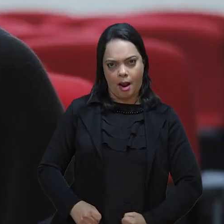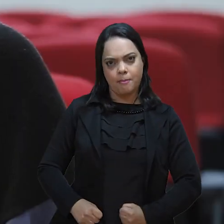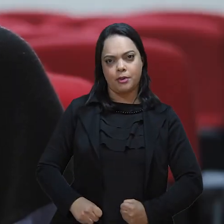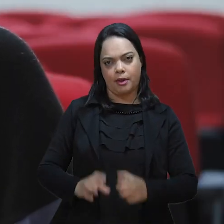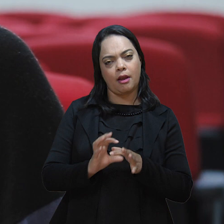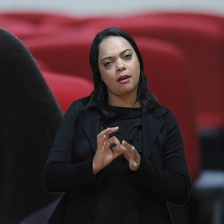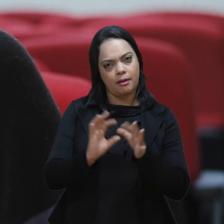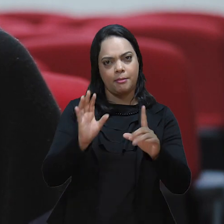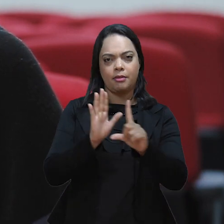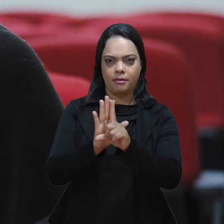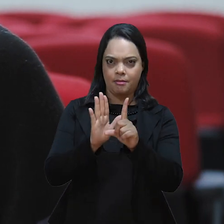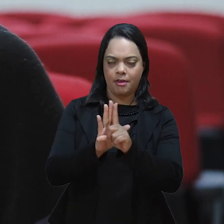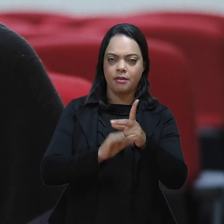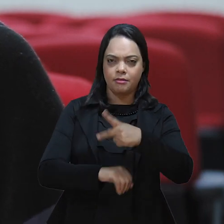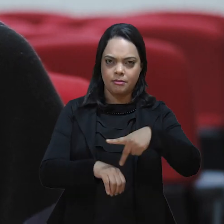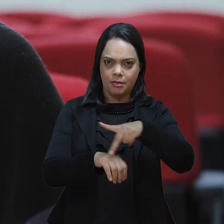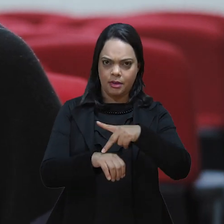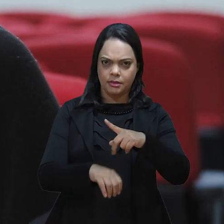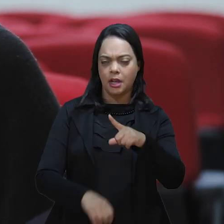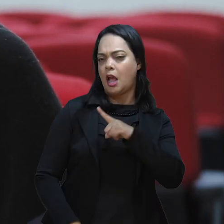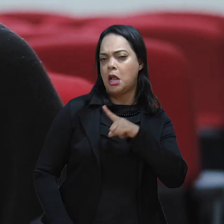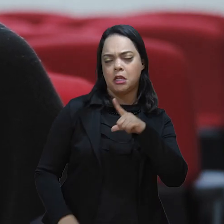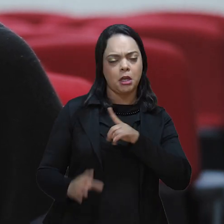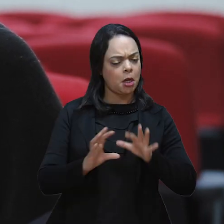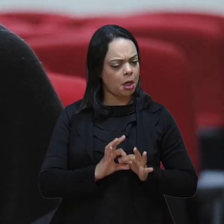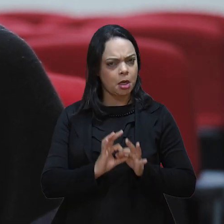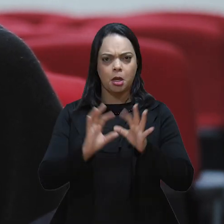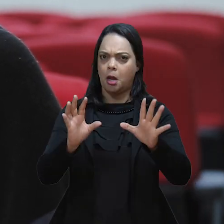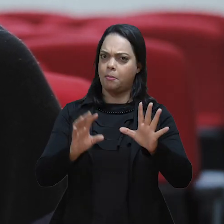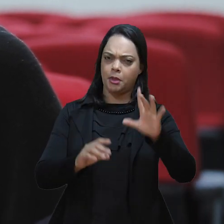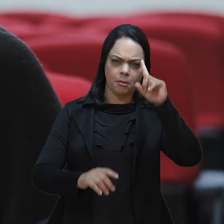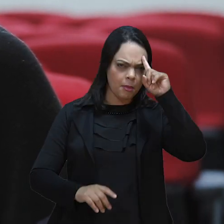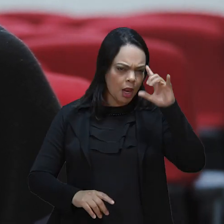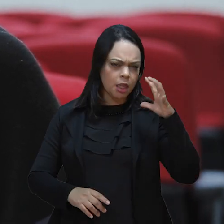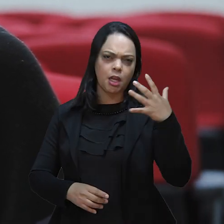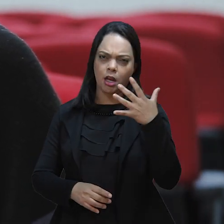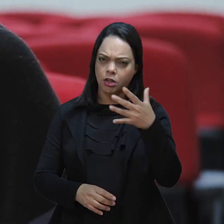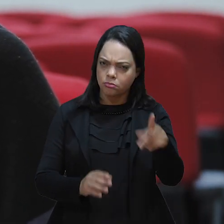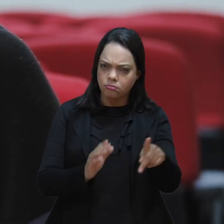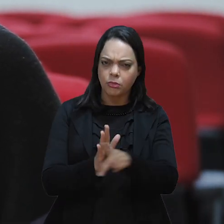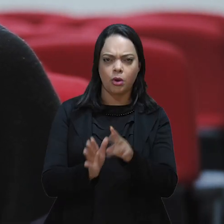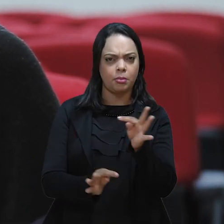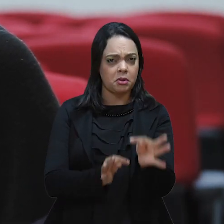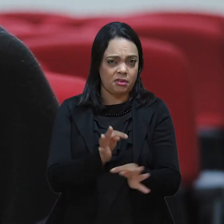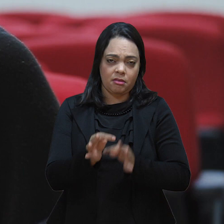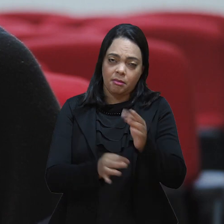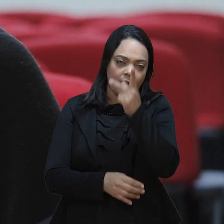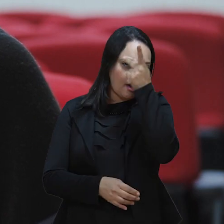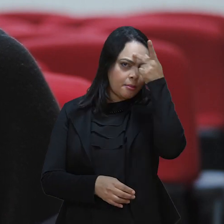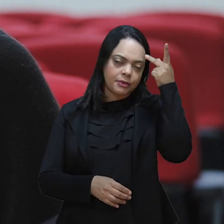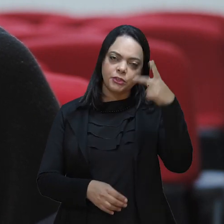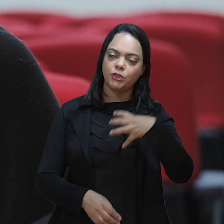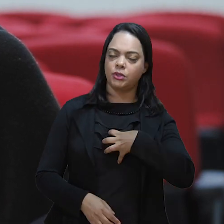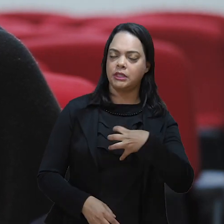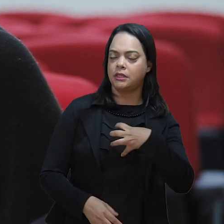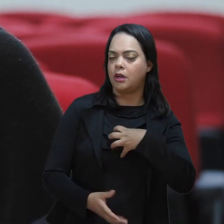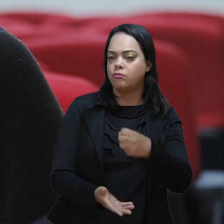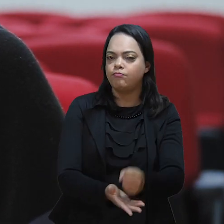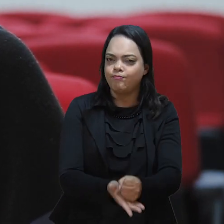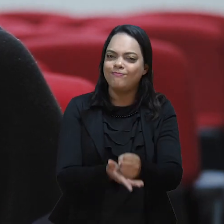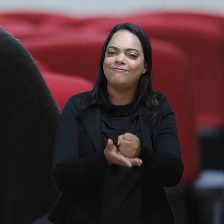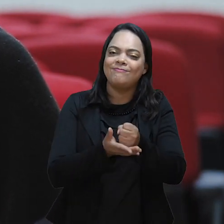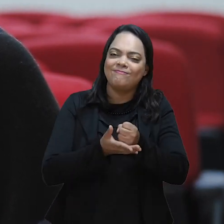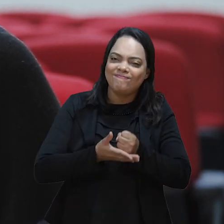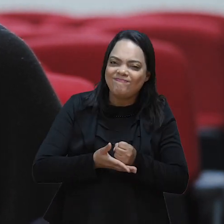país. Tem autonomia para tomar as decisões sobre o seu próprio tratamento. Então ela vai se sentir acolhida, vai se